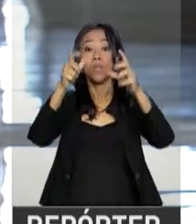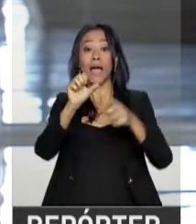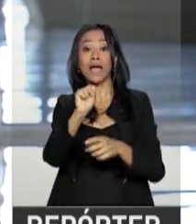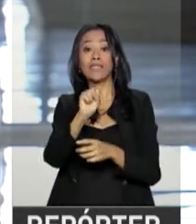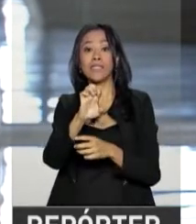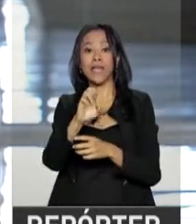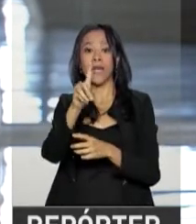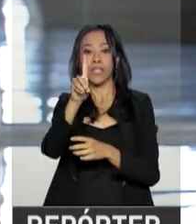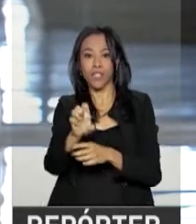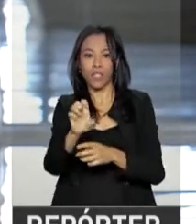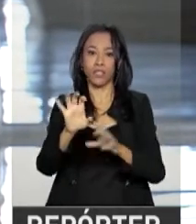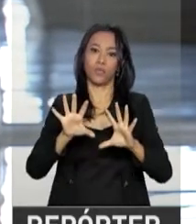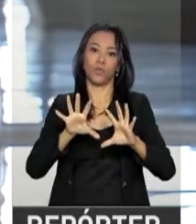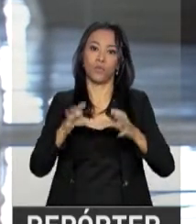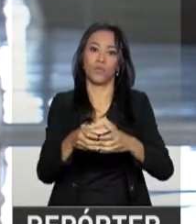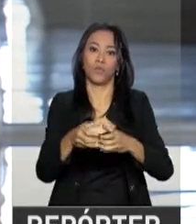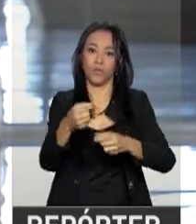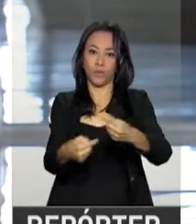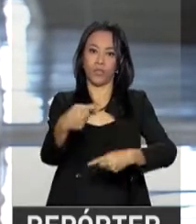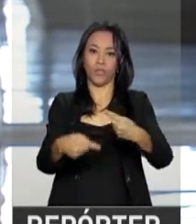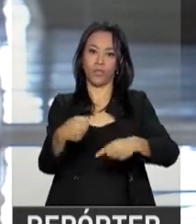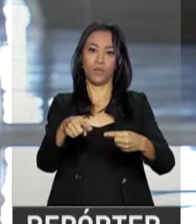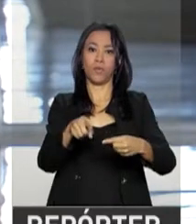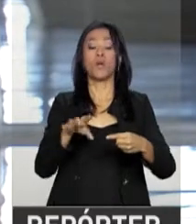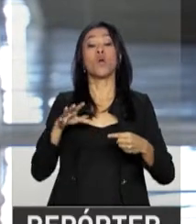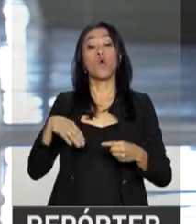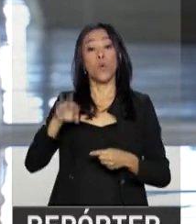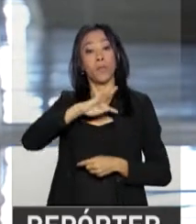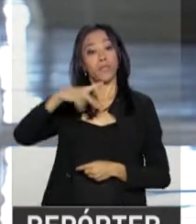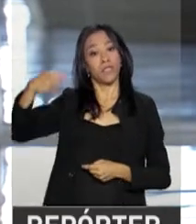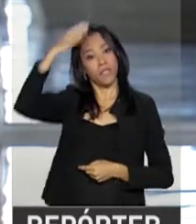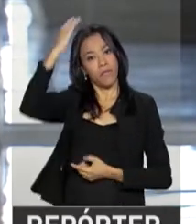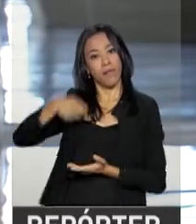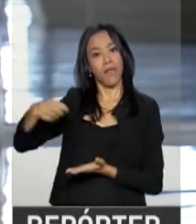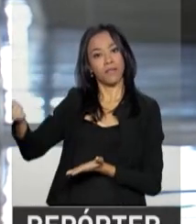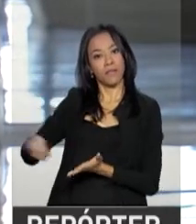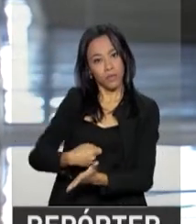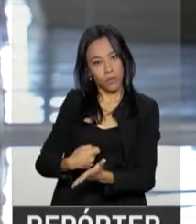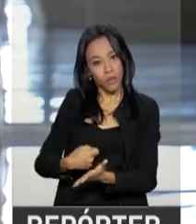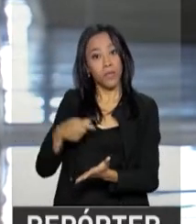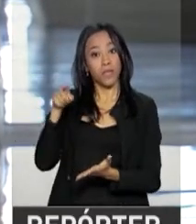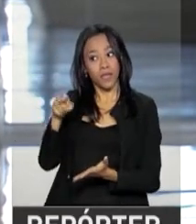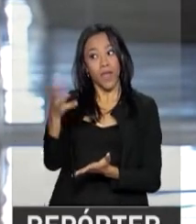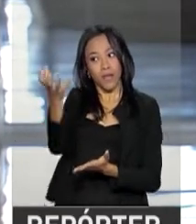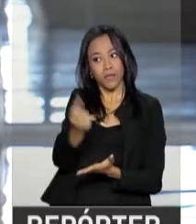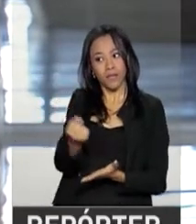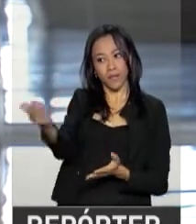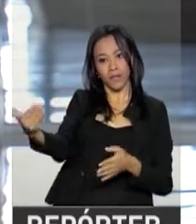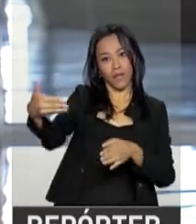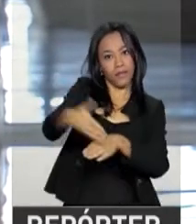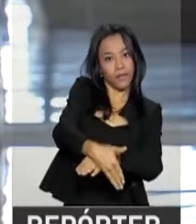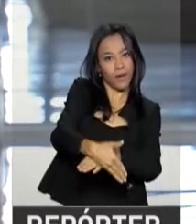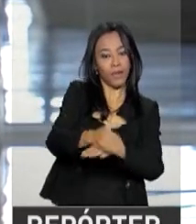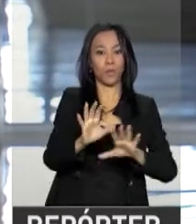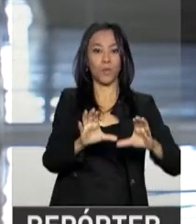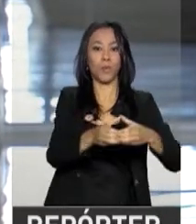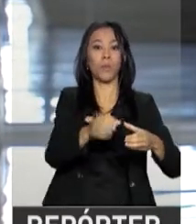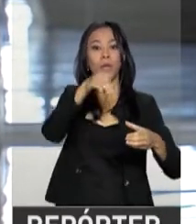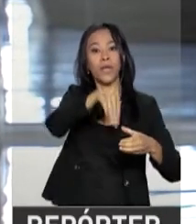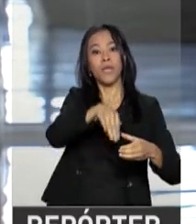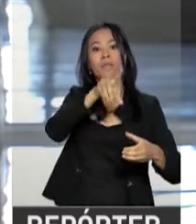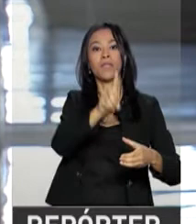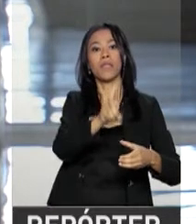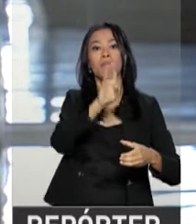Michel Temer vai assinar um documento que legitima, que oficializa a entrada de Henrique Meirelles no MDB. Ele